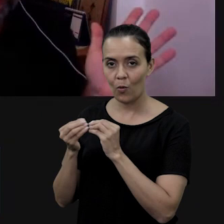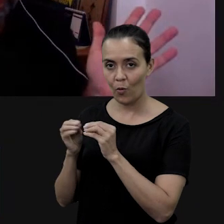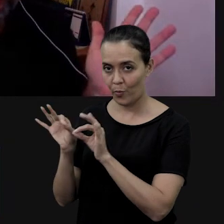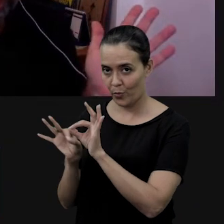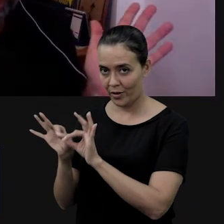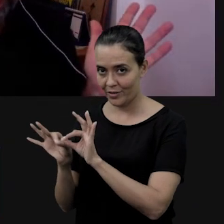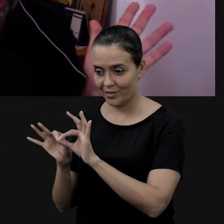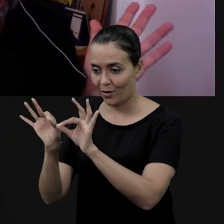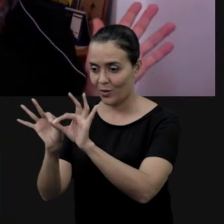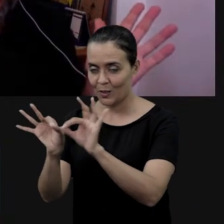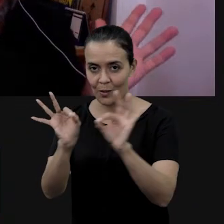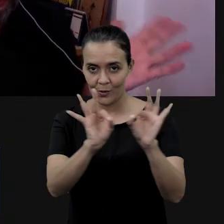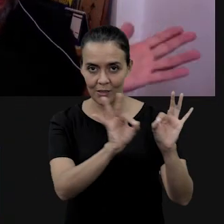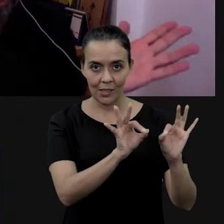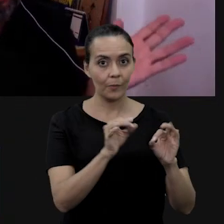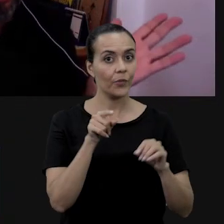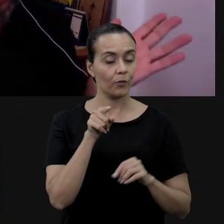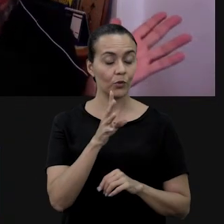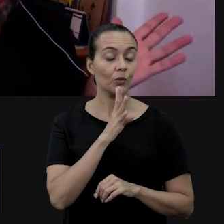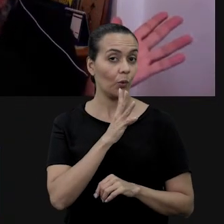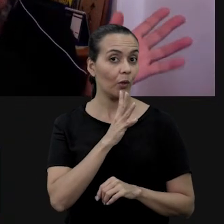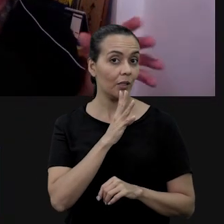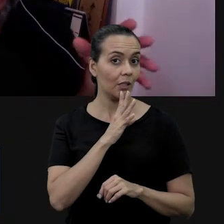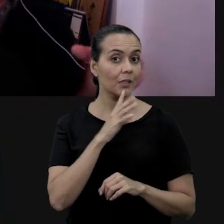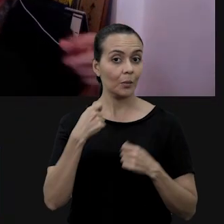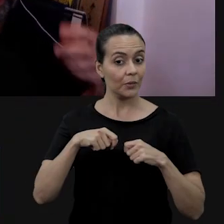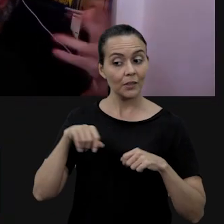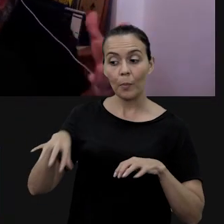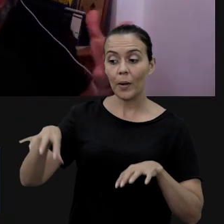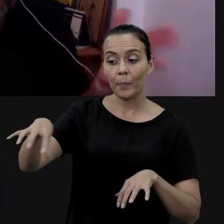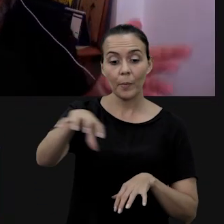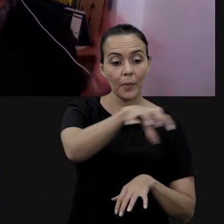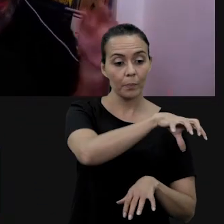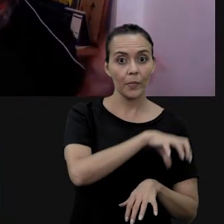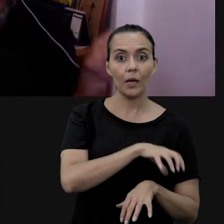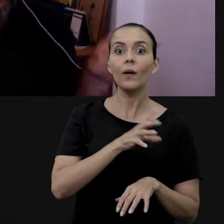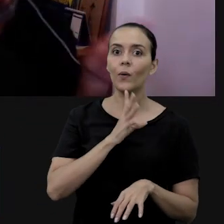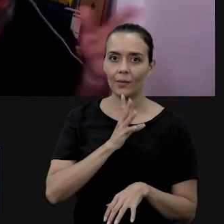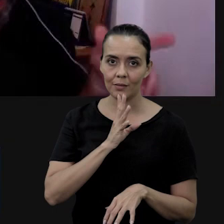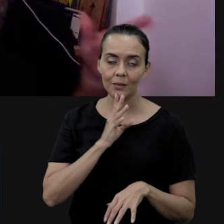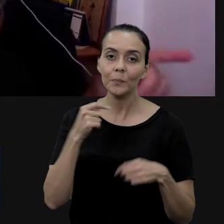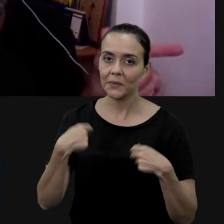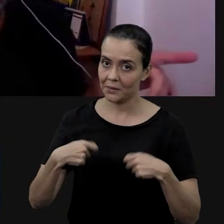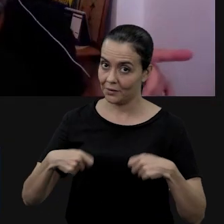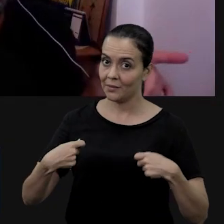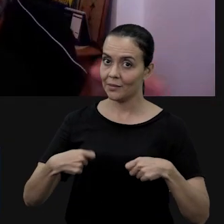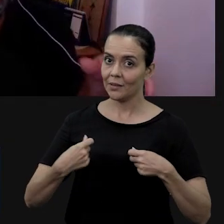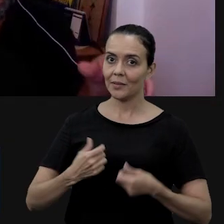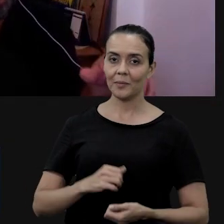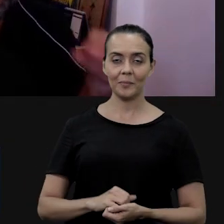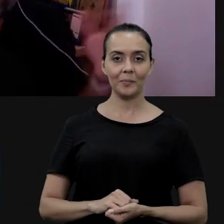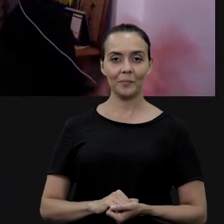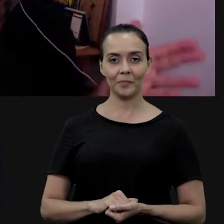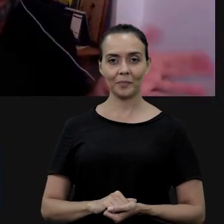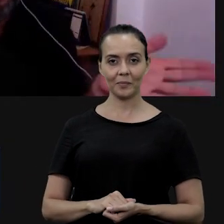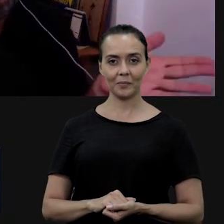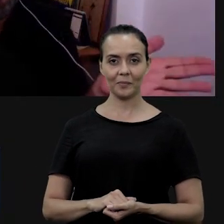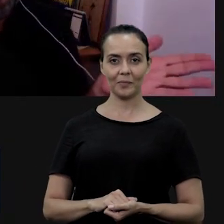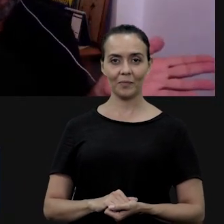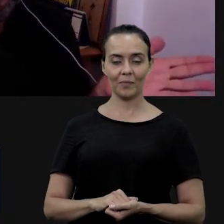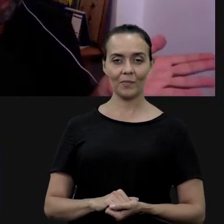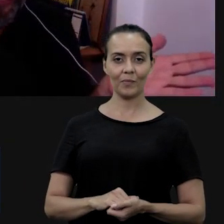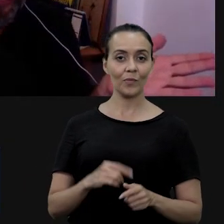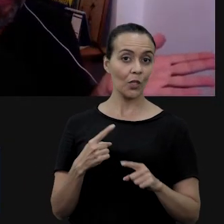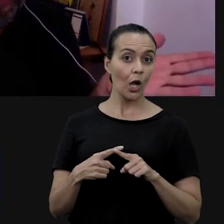dos departamentos de um set de filmagem. Então, é importante que você conheça os outros departamentos também. Claro,